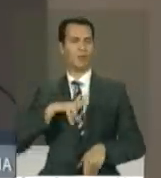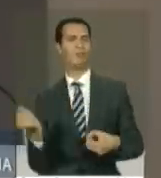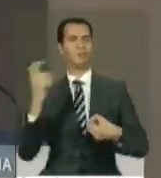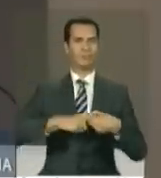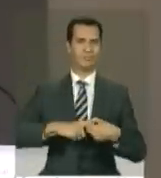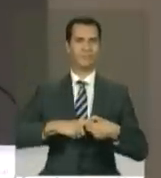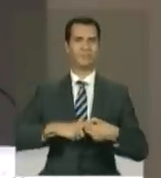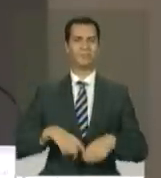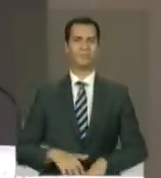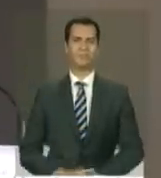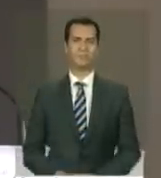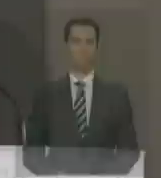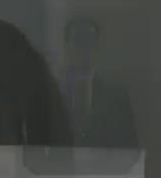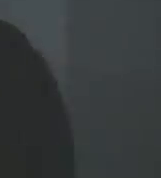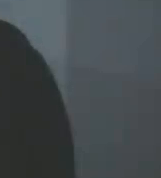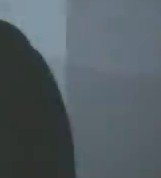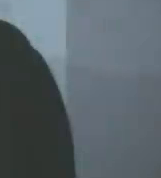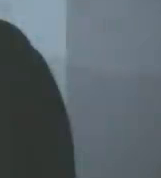parte.